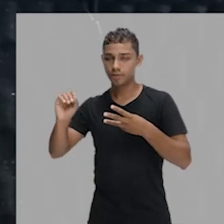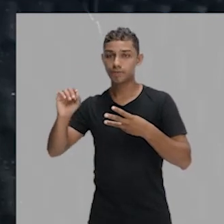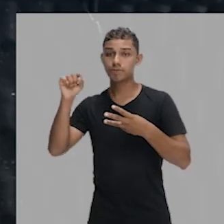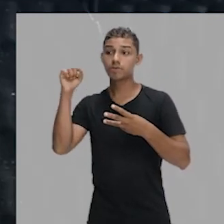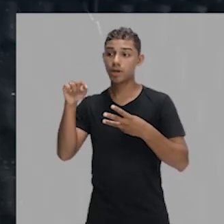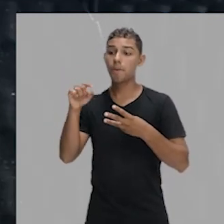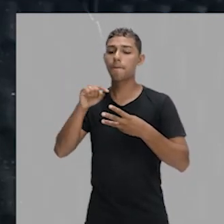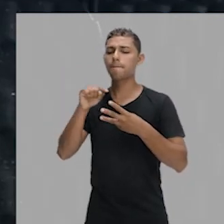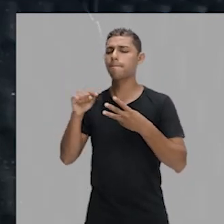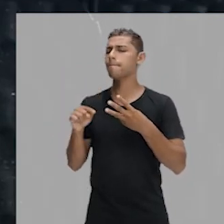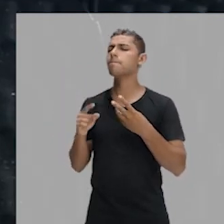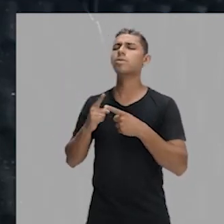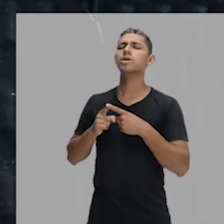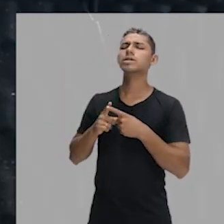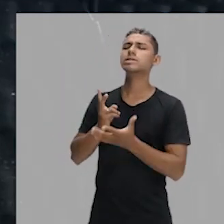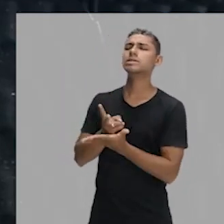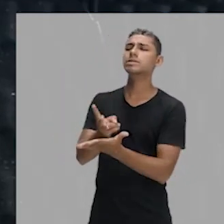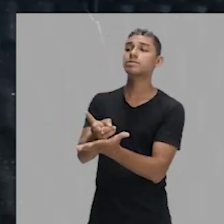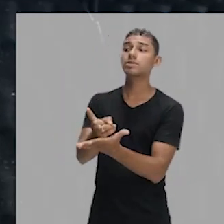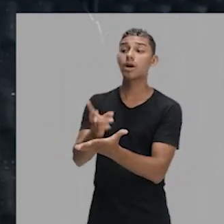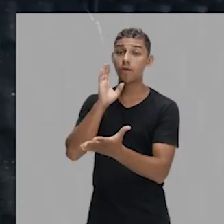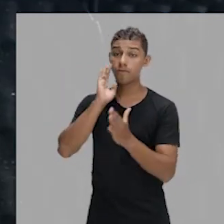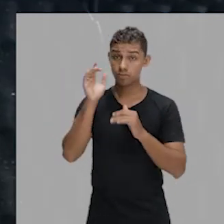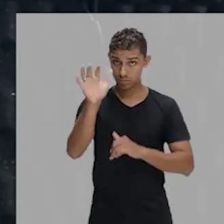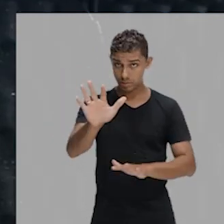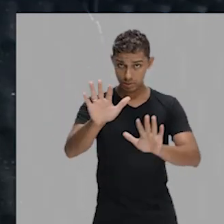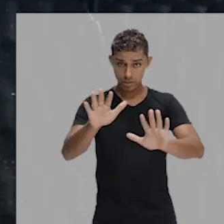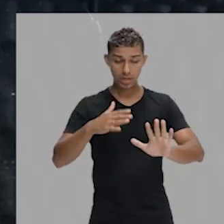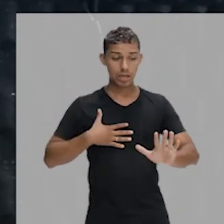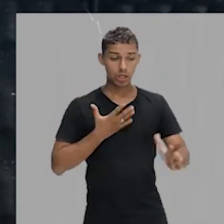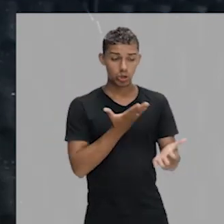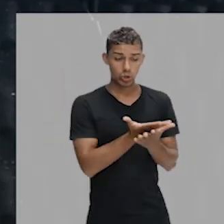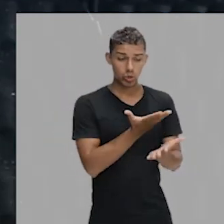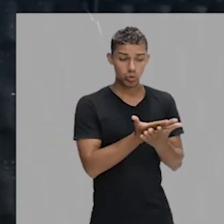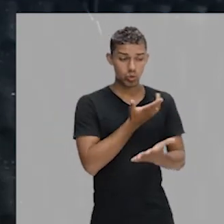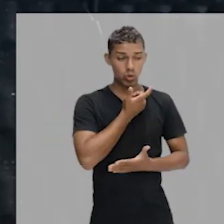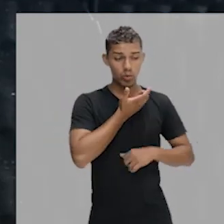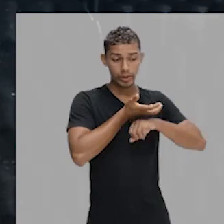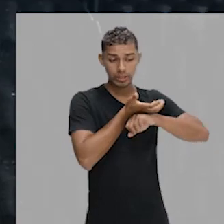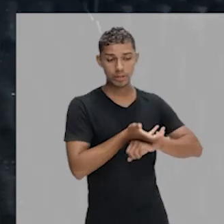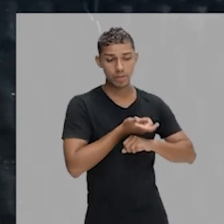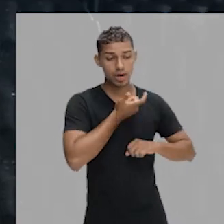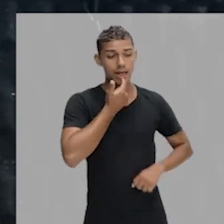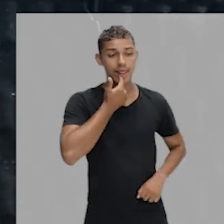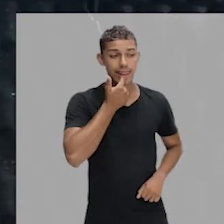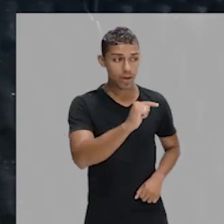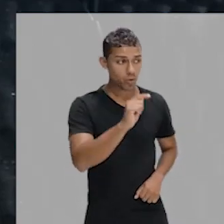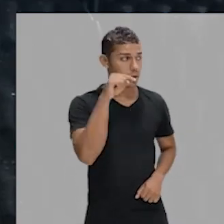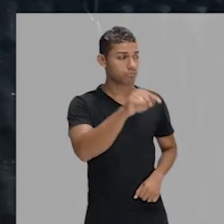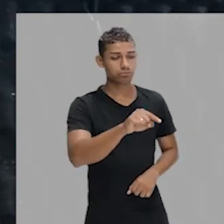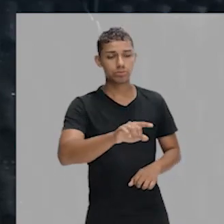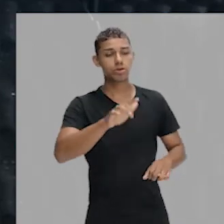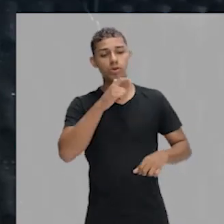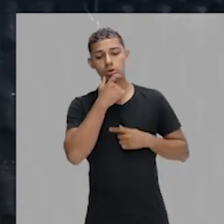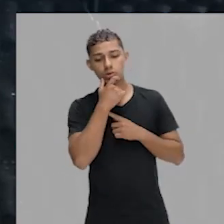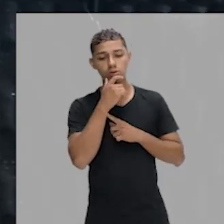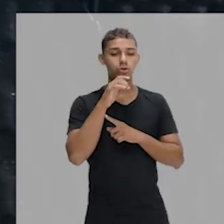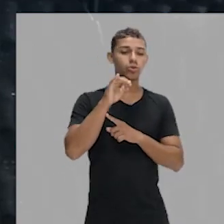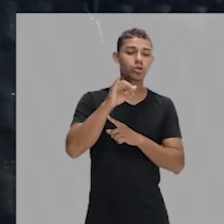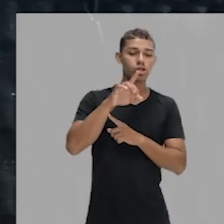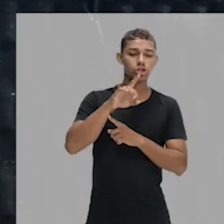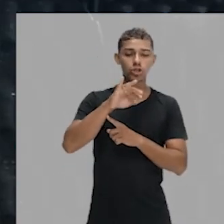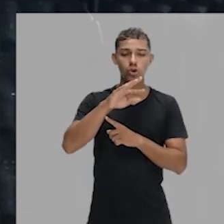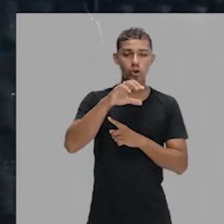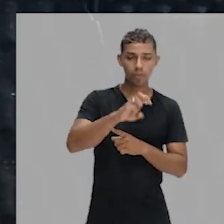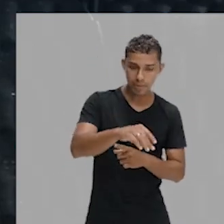é a comunicação. É a sua capacidade de se comunicar, de se expressar em um idioma. Isso acontece no português e acontece também com as